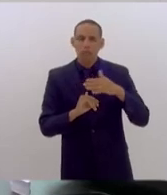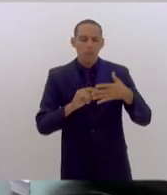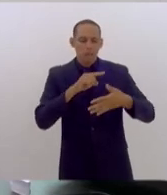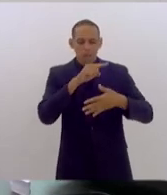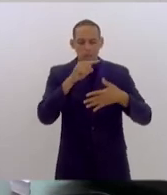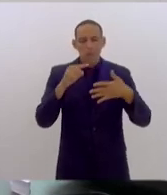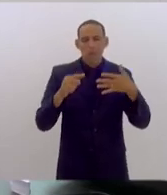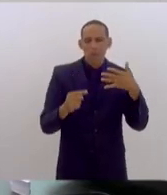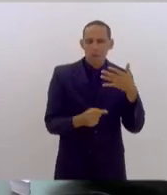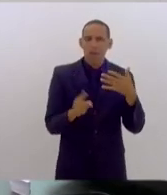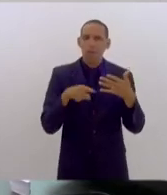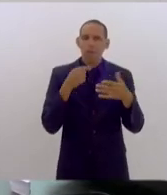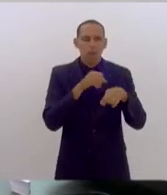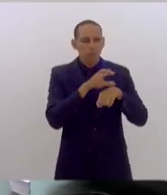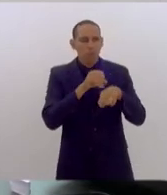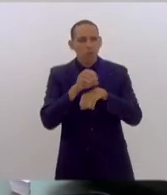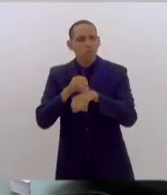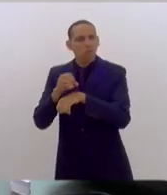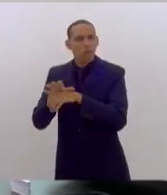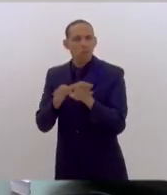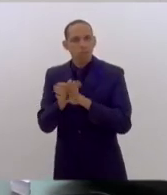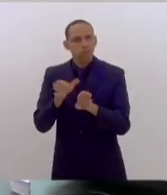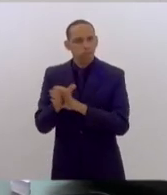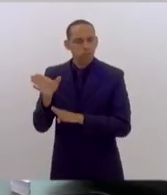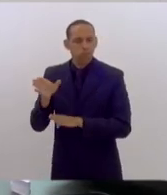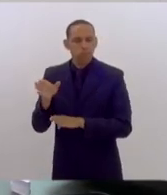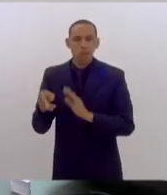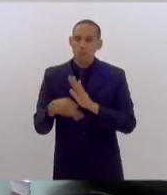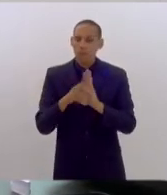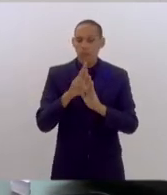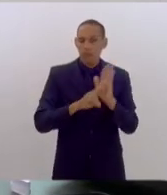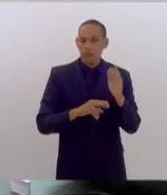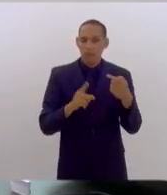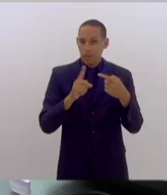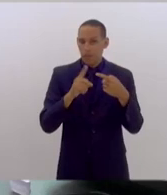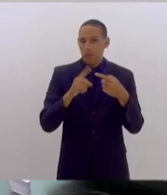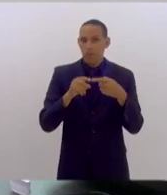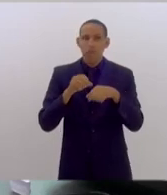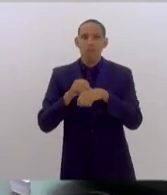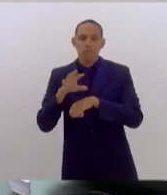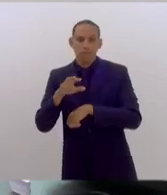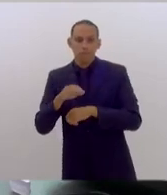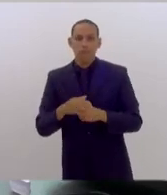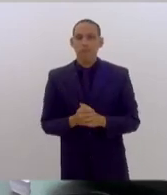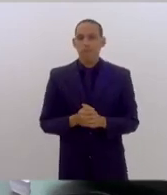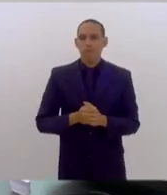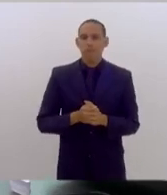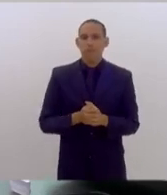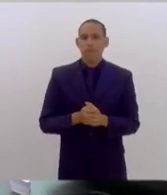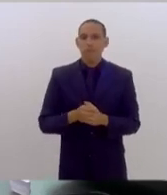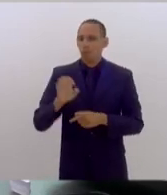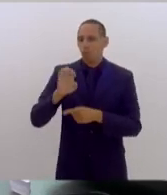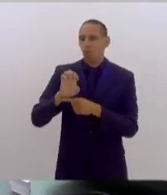que o relatório de sistematiza a primeira recomendação ao governo do estado é